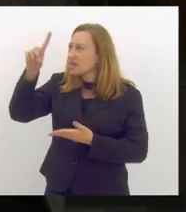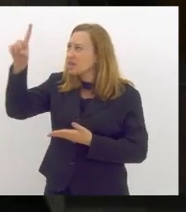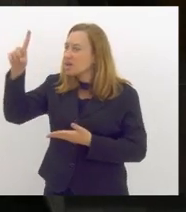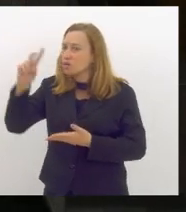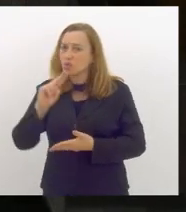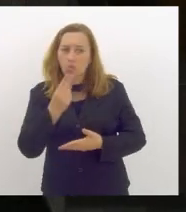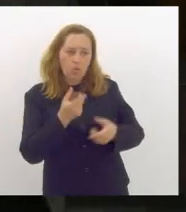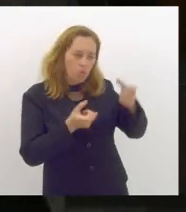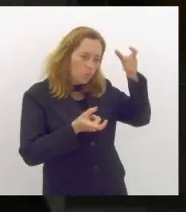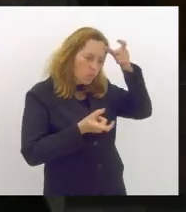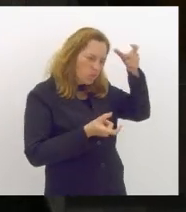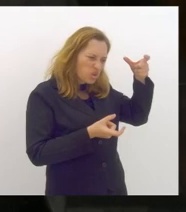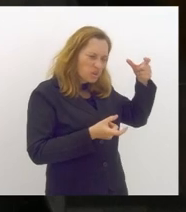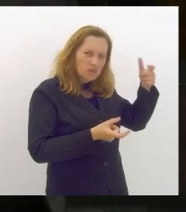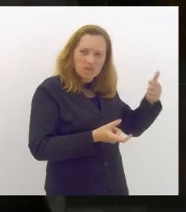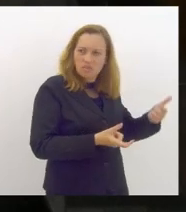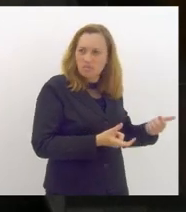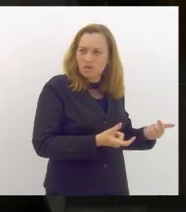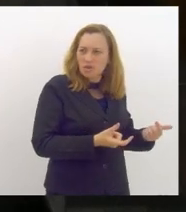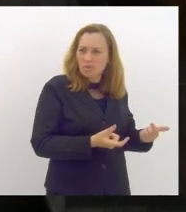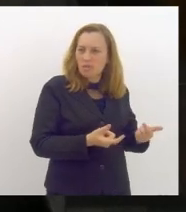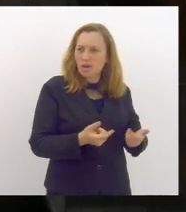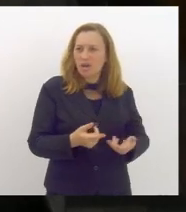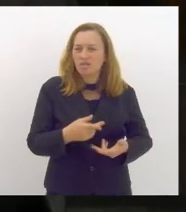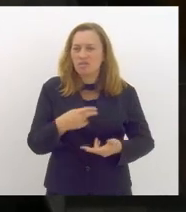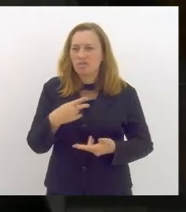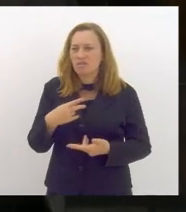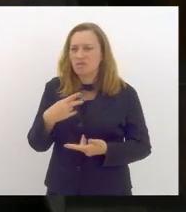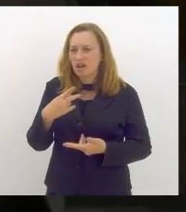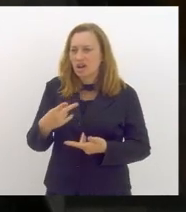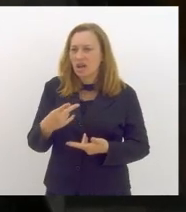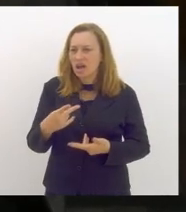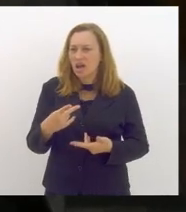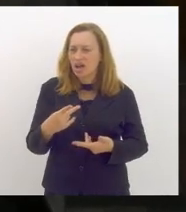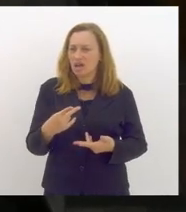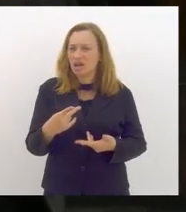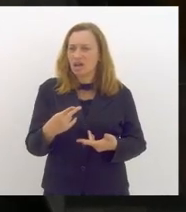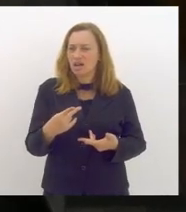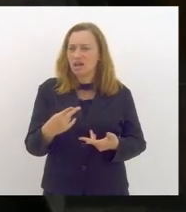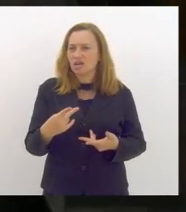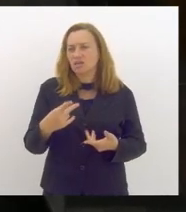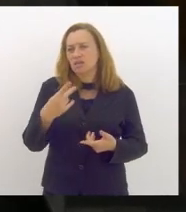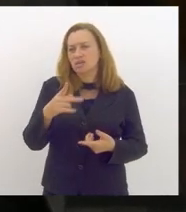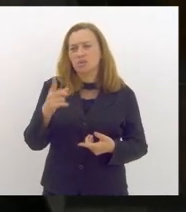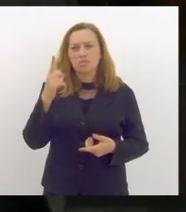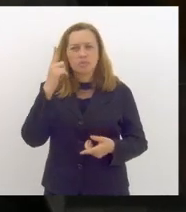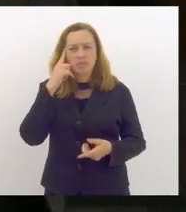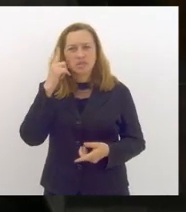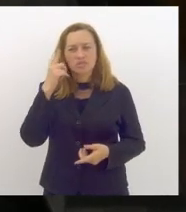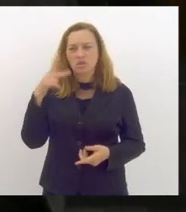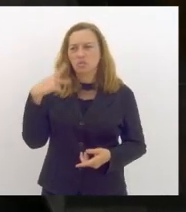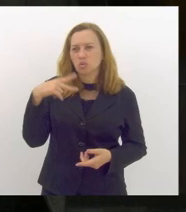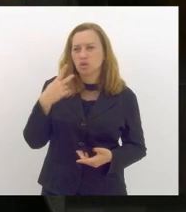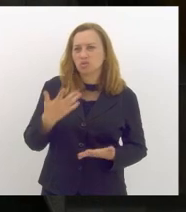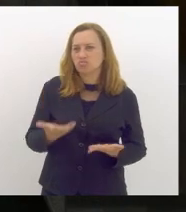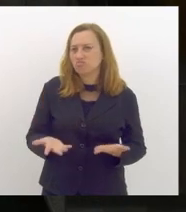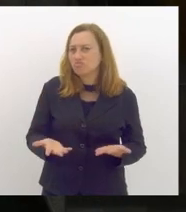diabo para firmar as suas posições ou convicções políticas